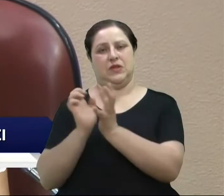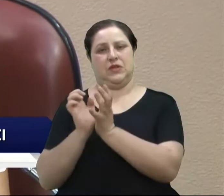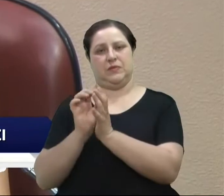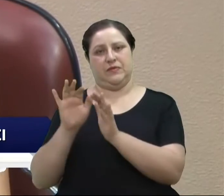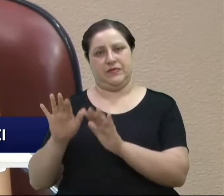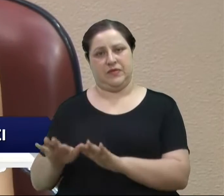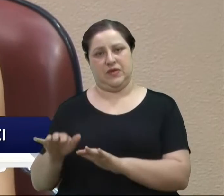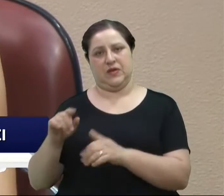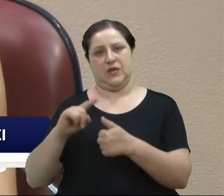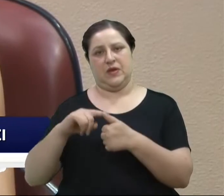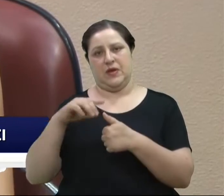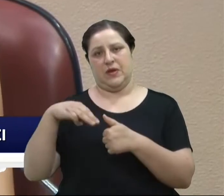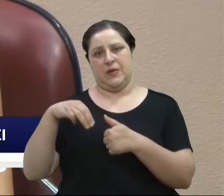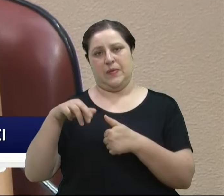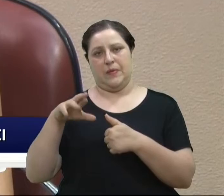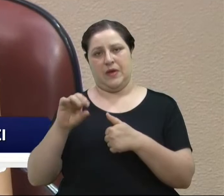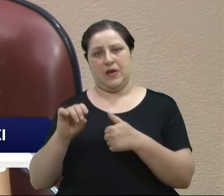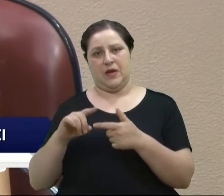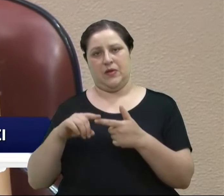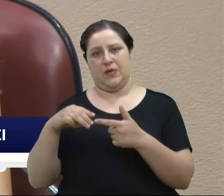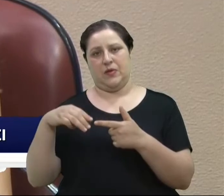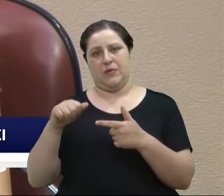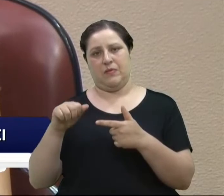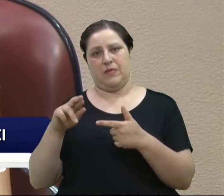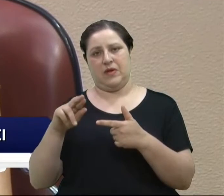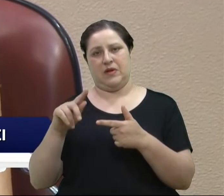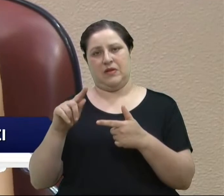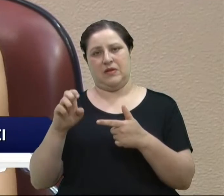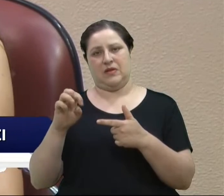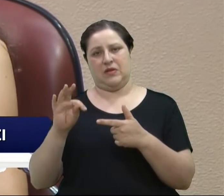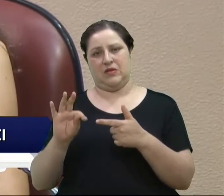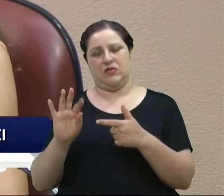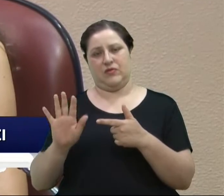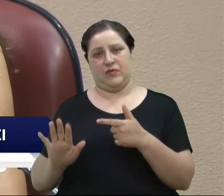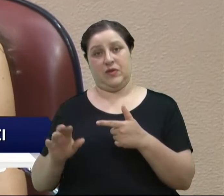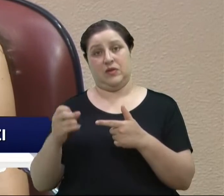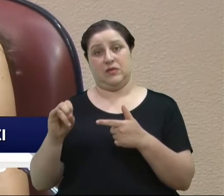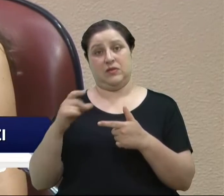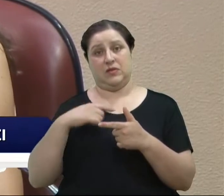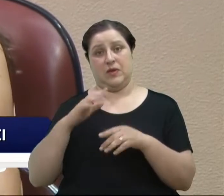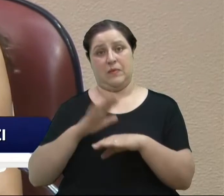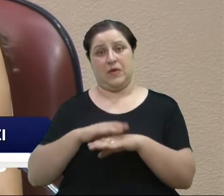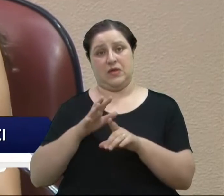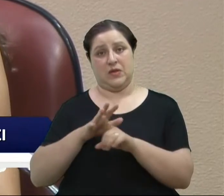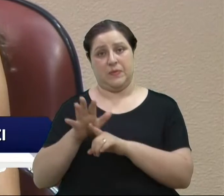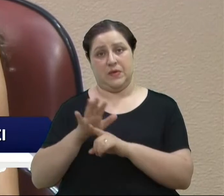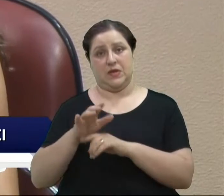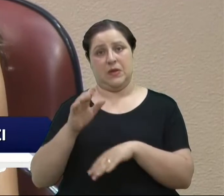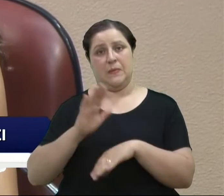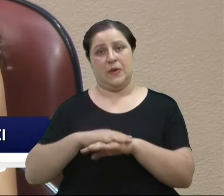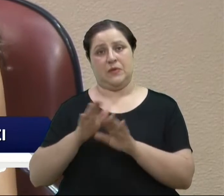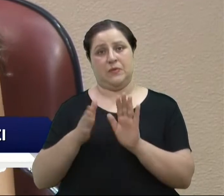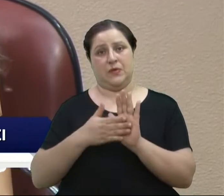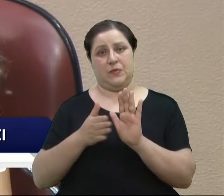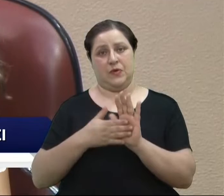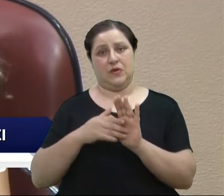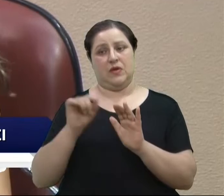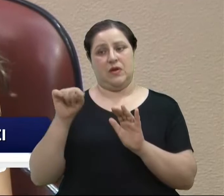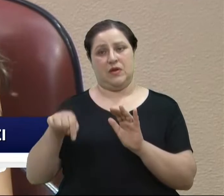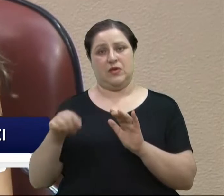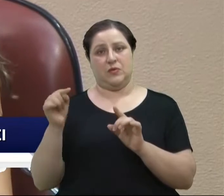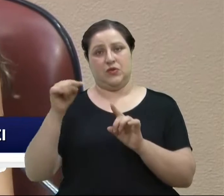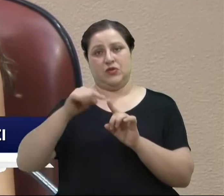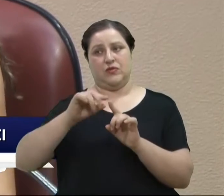alguma outra demanda, outras sugestões, acho que a proposição da discussão é justamente essa. Não é aqui